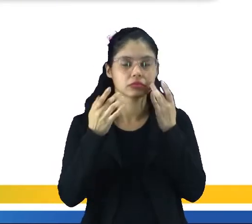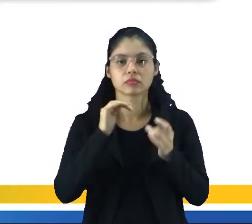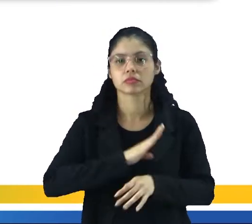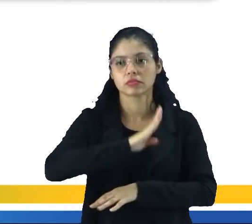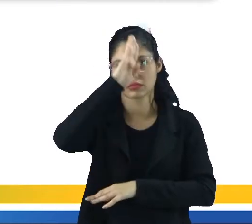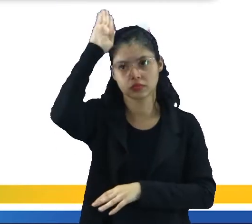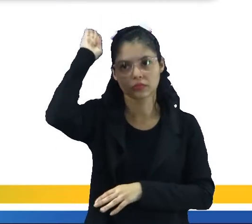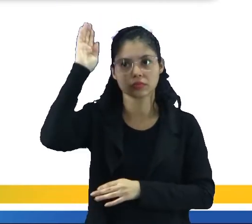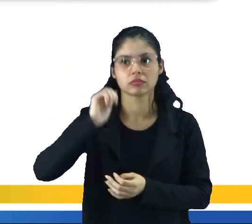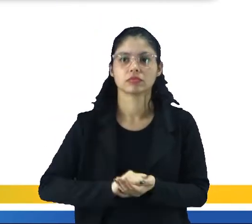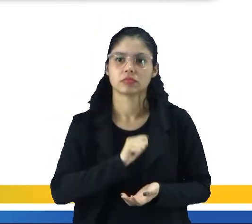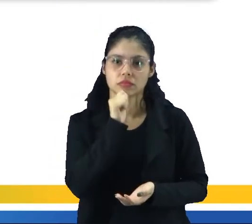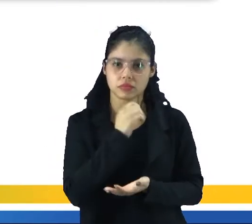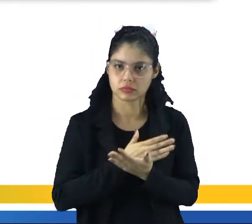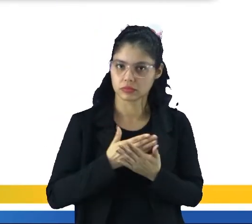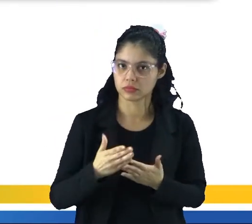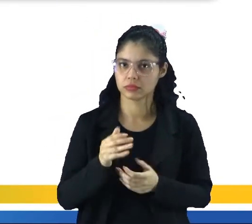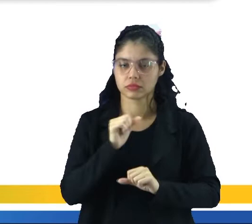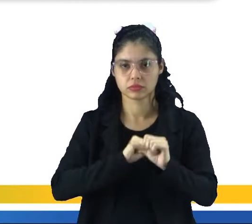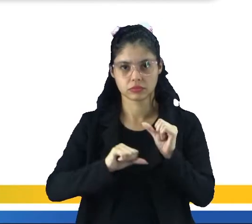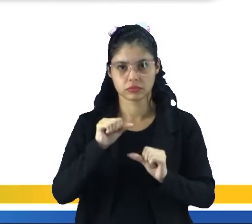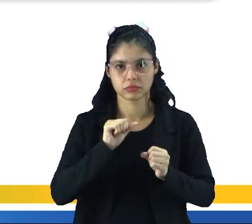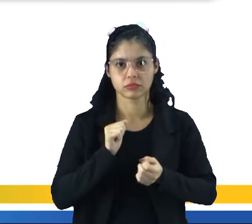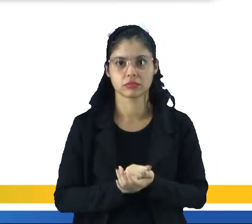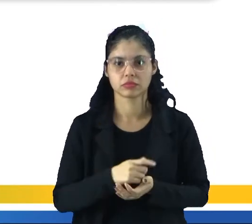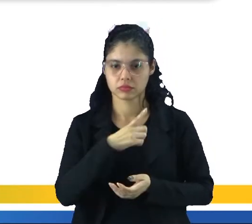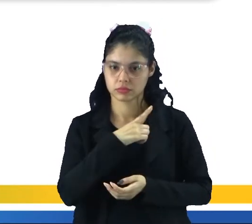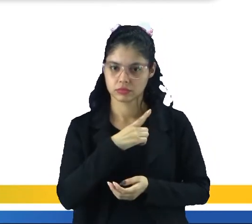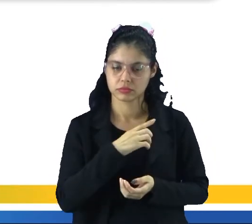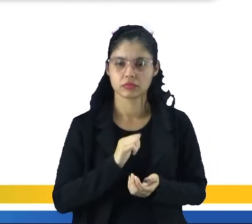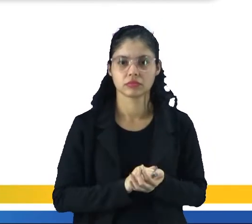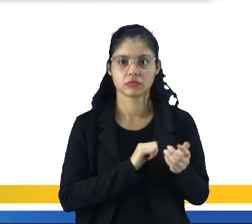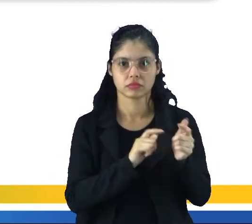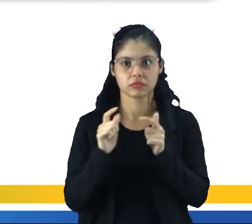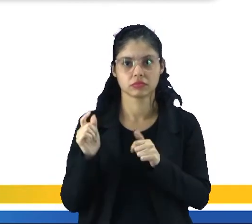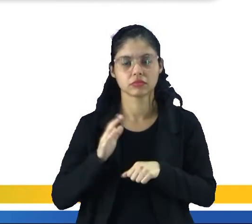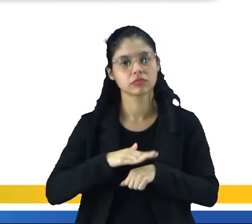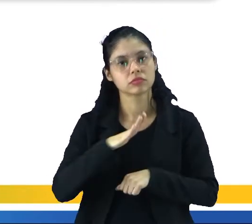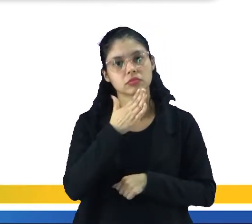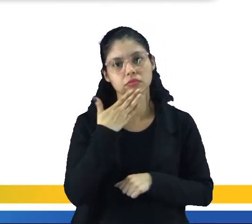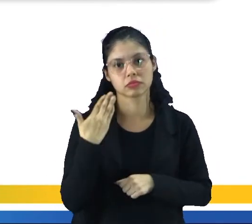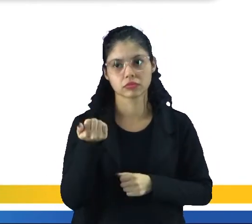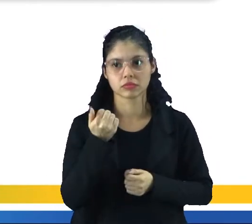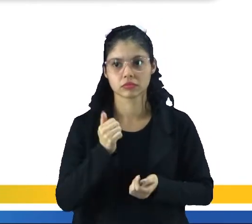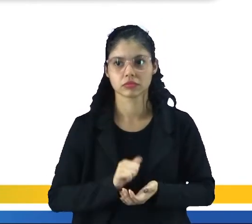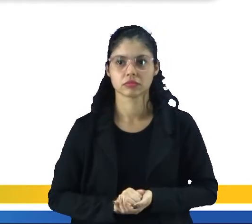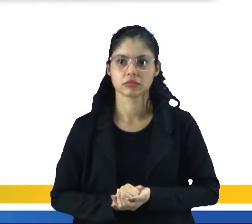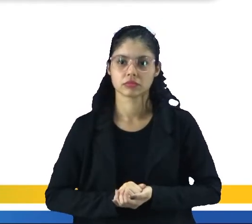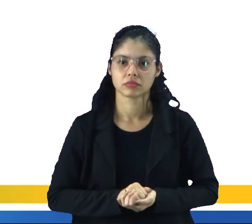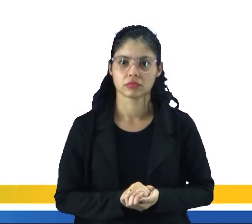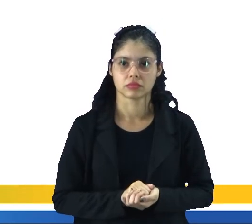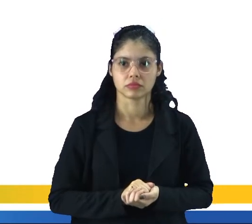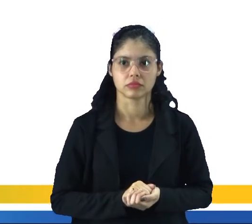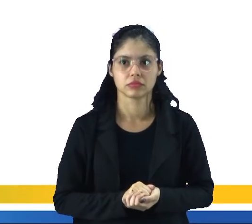eles foram começando a mudar, tá bom? A ter um espaço aí mais sofisticado, digamos assim.